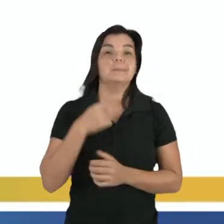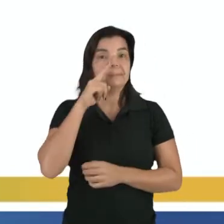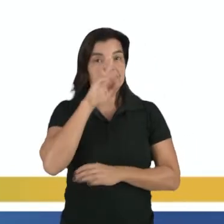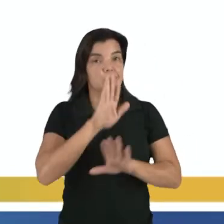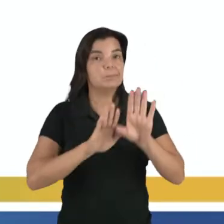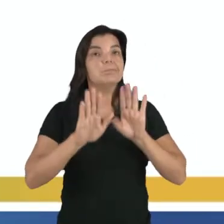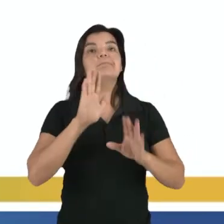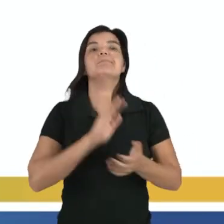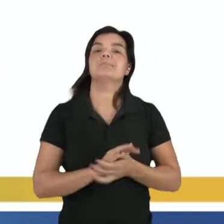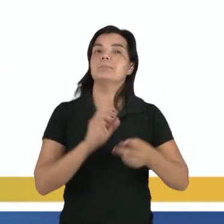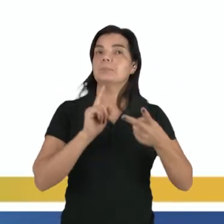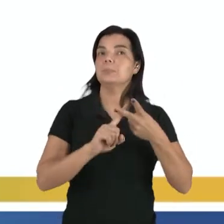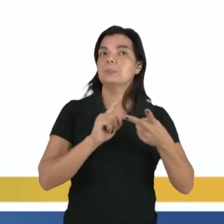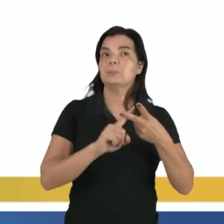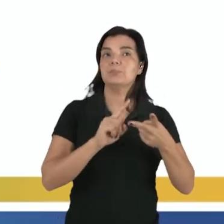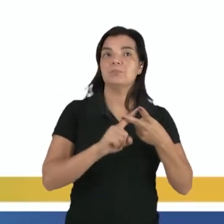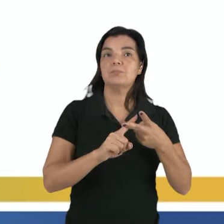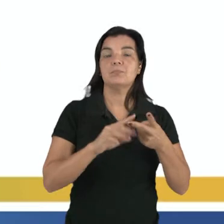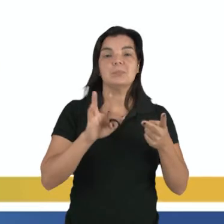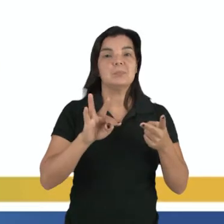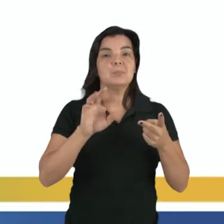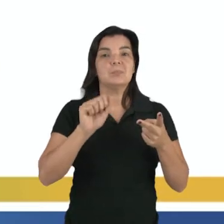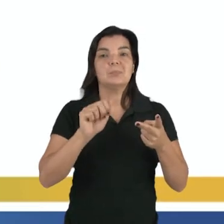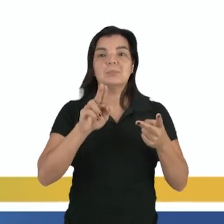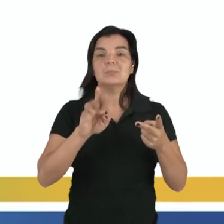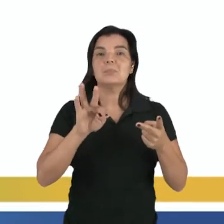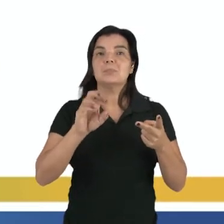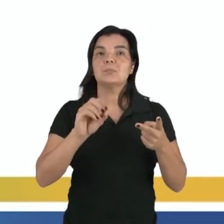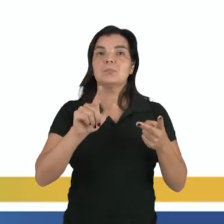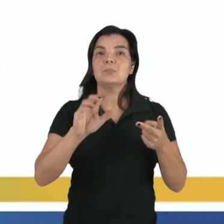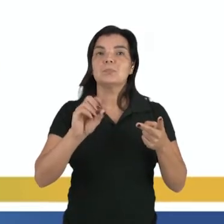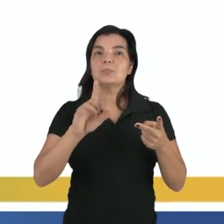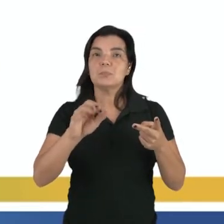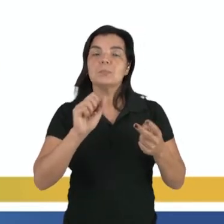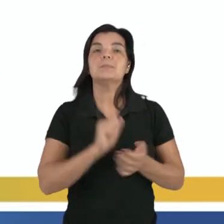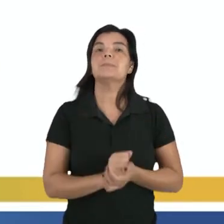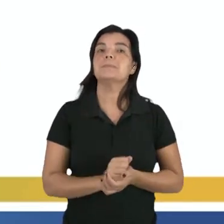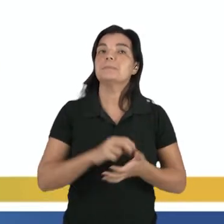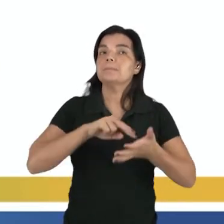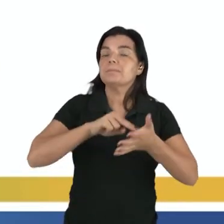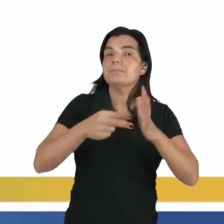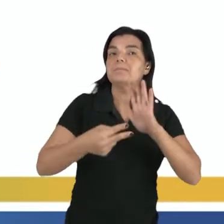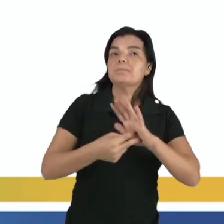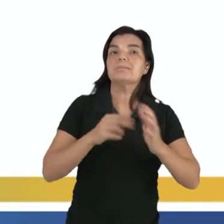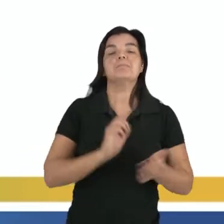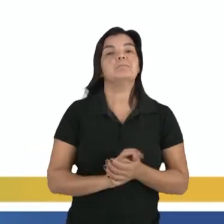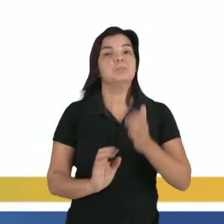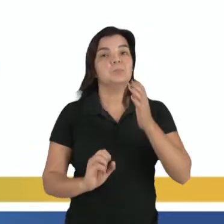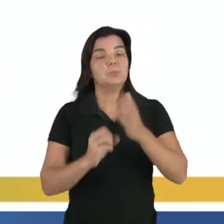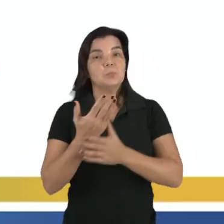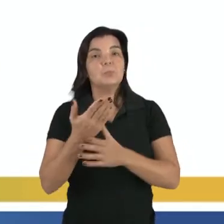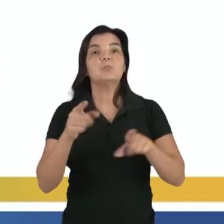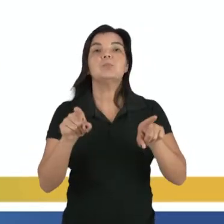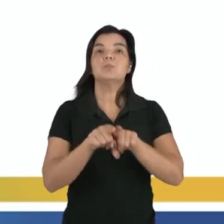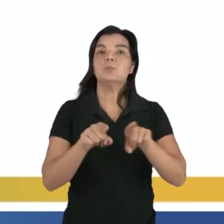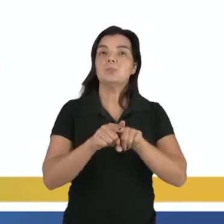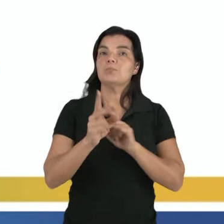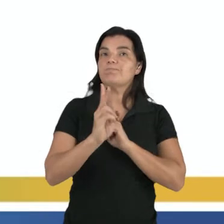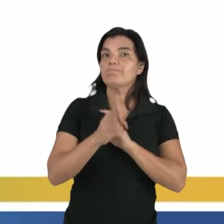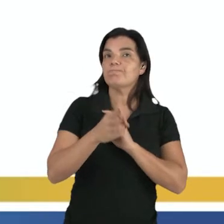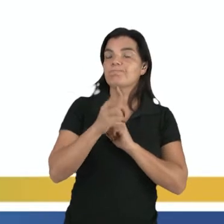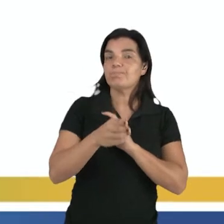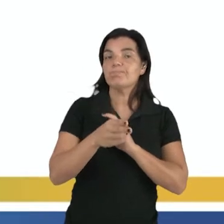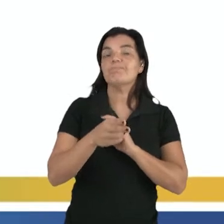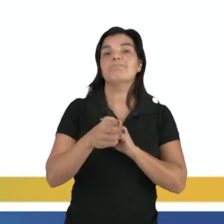Então, cuidado. Segundo, princípio da não tautologia, ou seja, ocorre quando